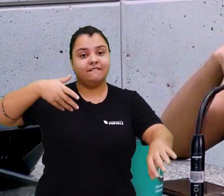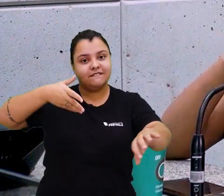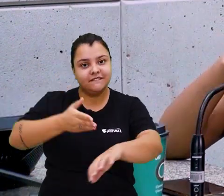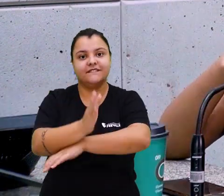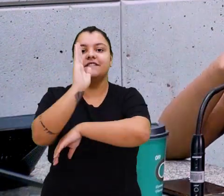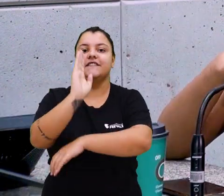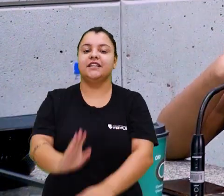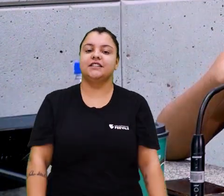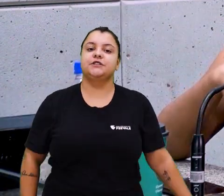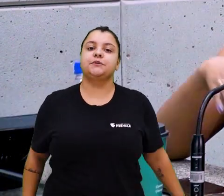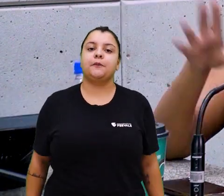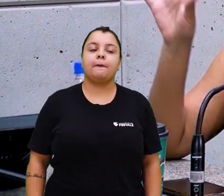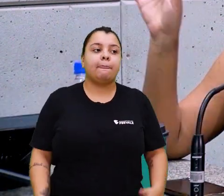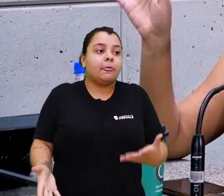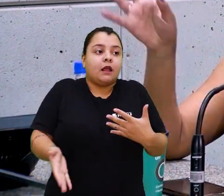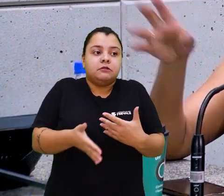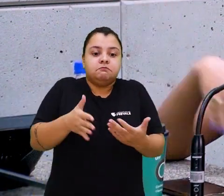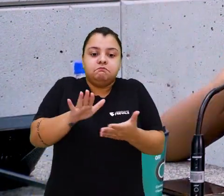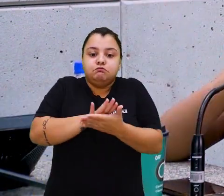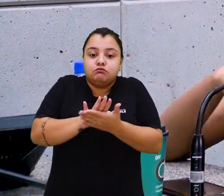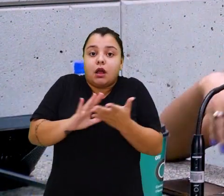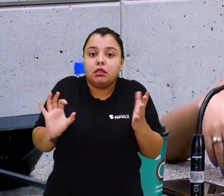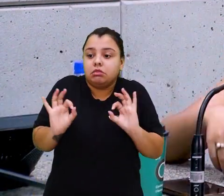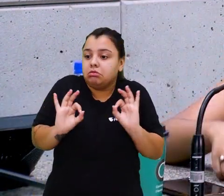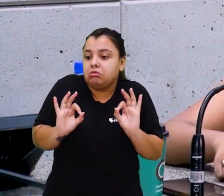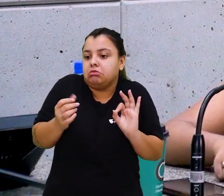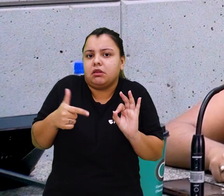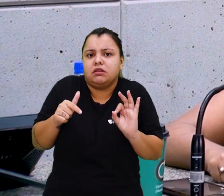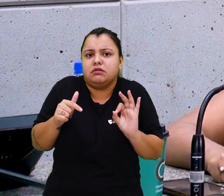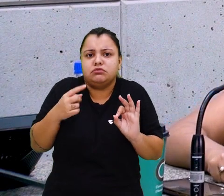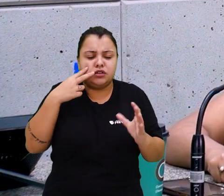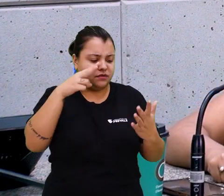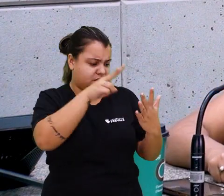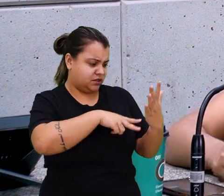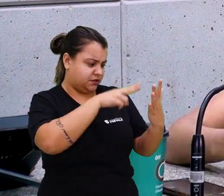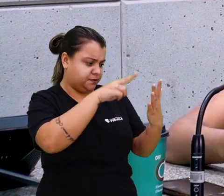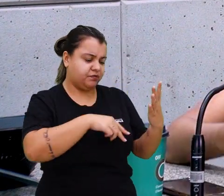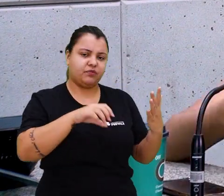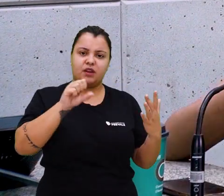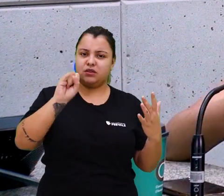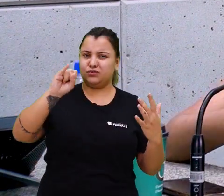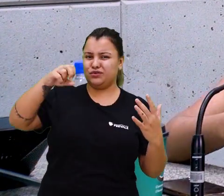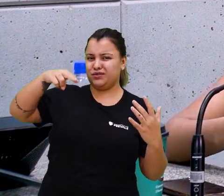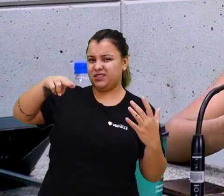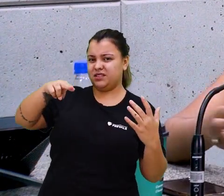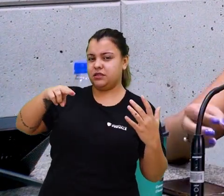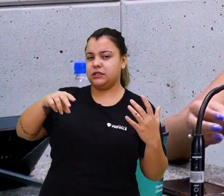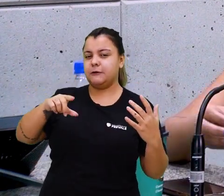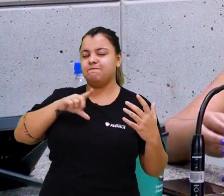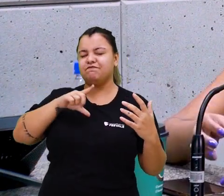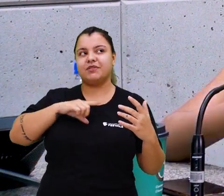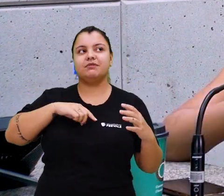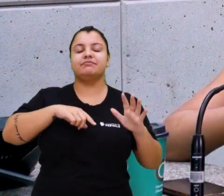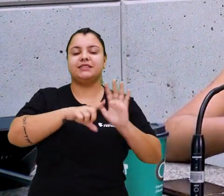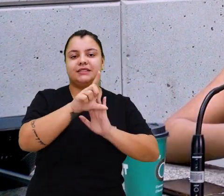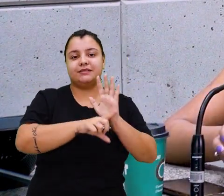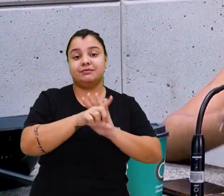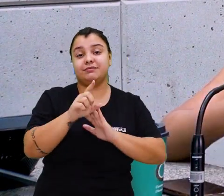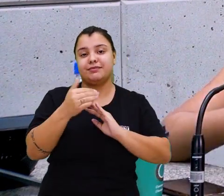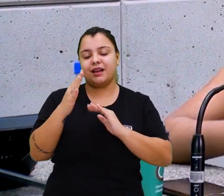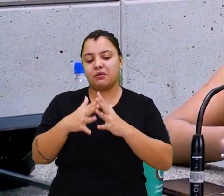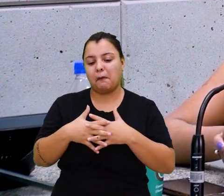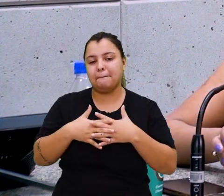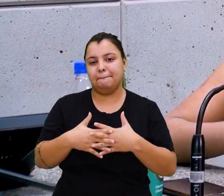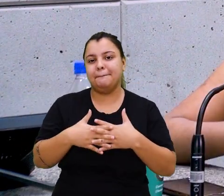mas assim foi foi do nada assim não tinha visto a lista do sizu até porque tem mais isso que a UFPA é um pouco